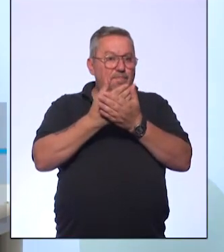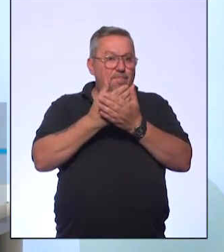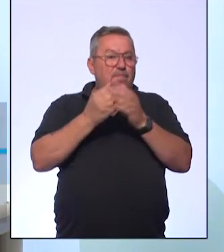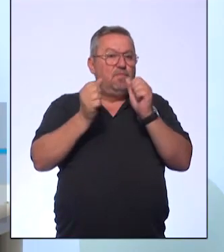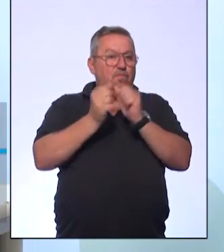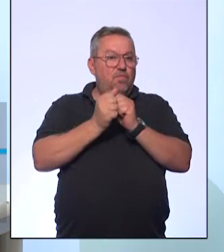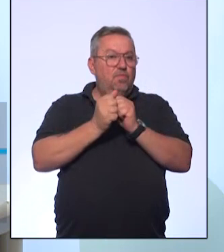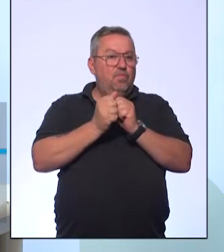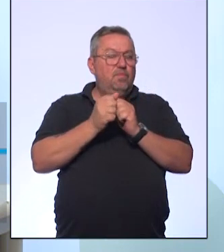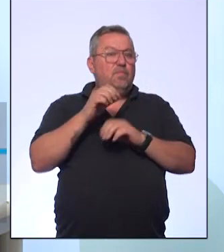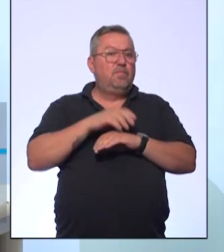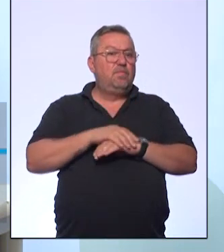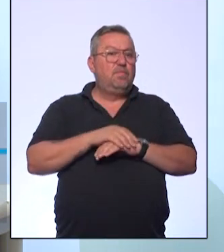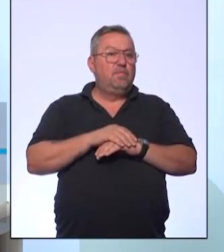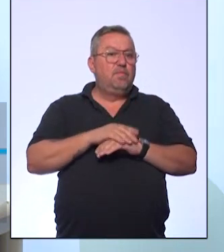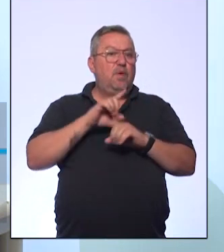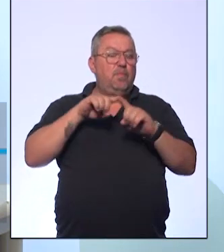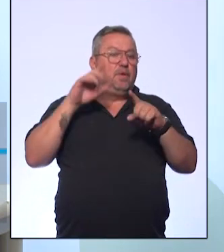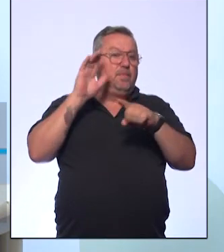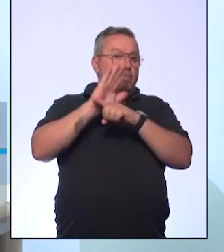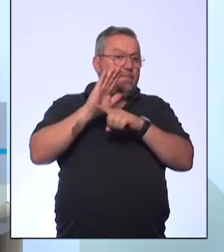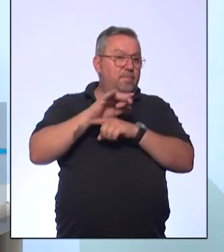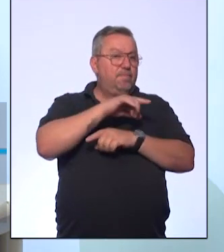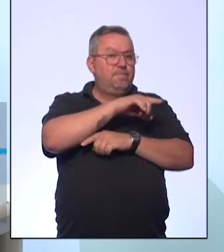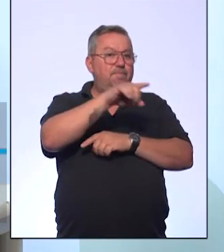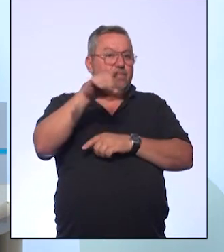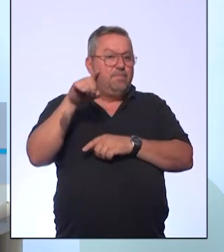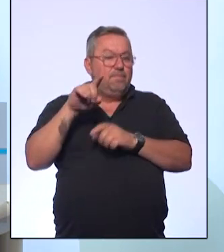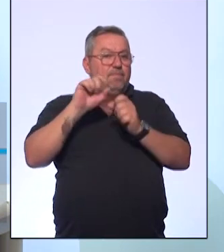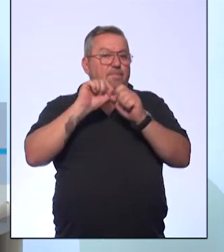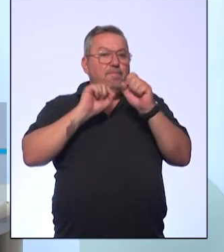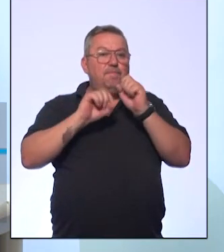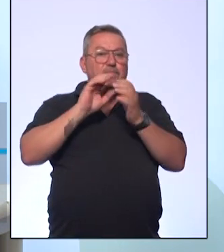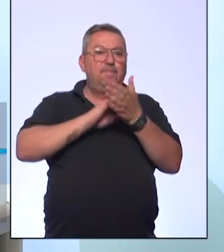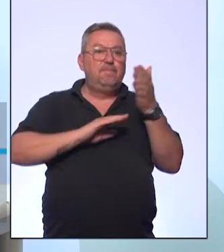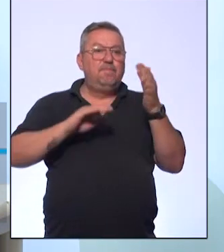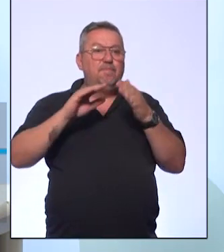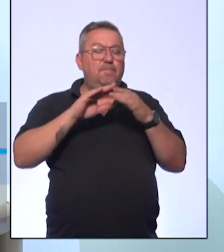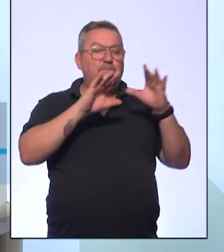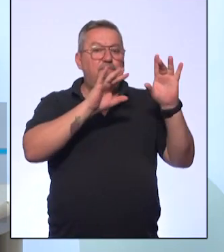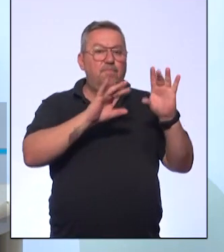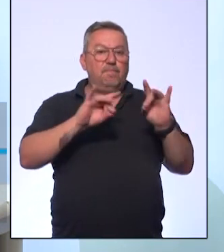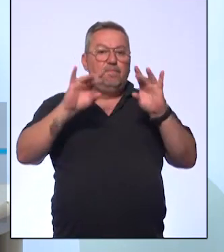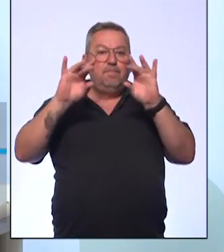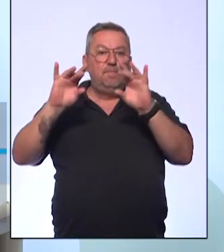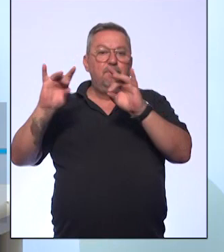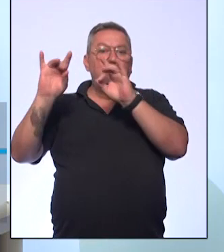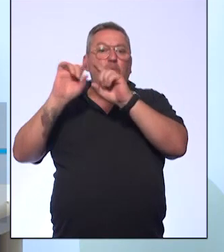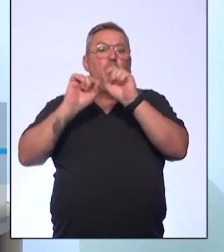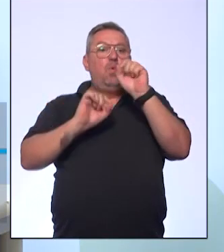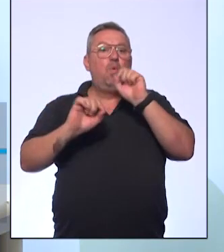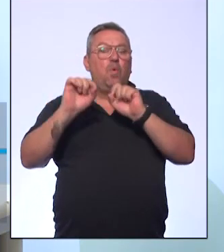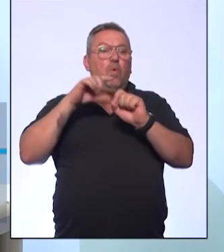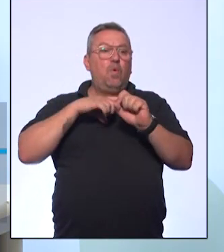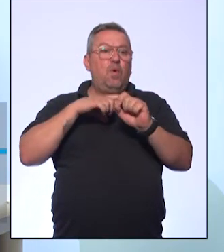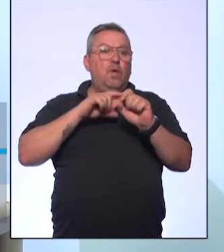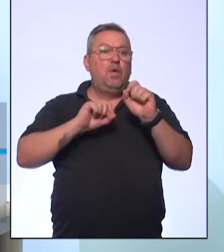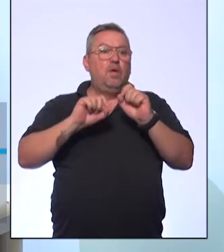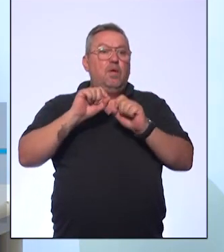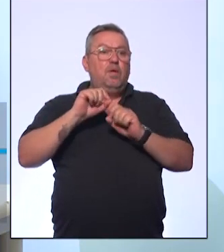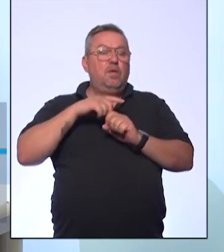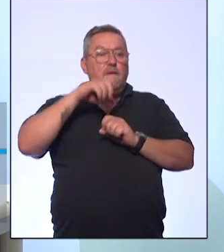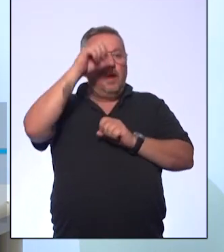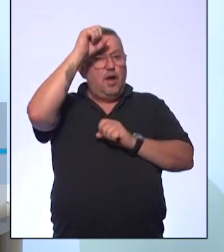como interlocutora da aula para ajudar vocês a fazerem todos os links, né, do que vocês